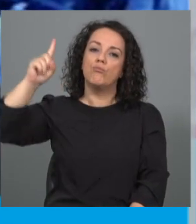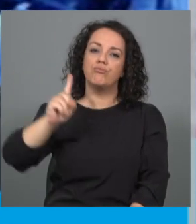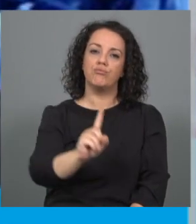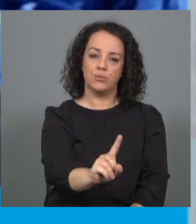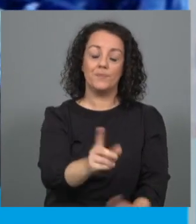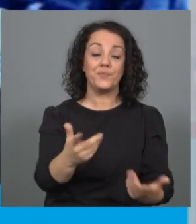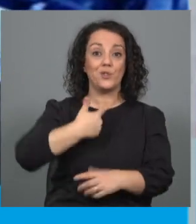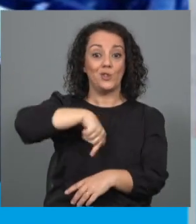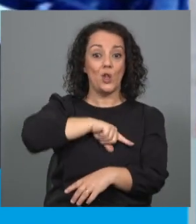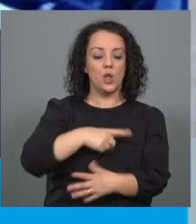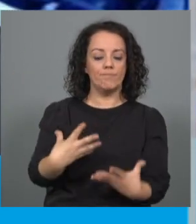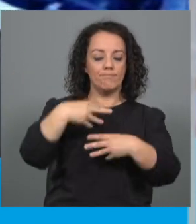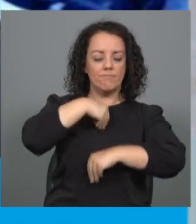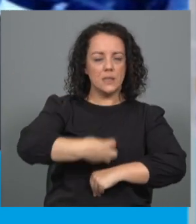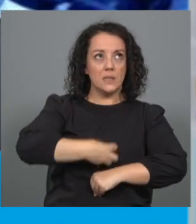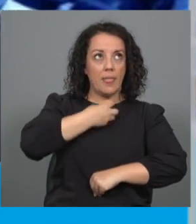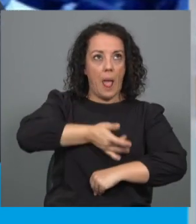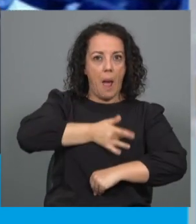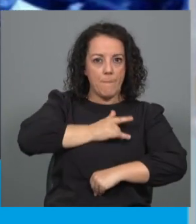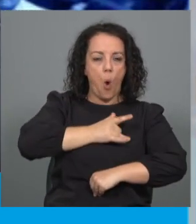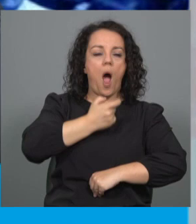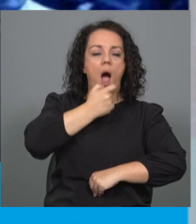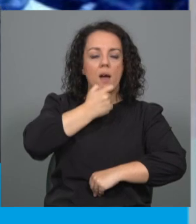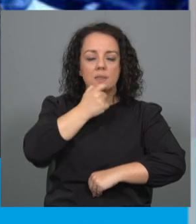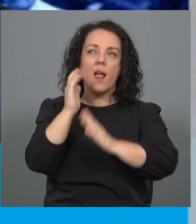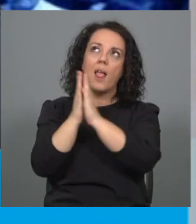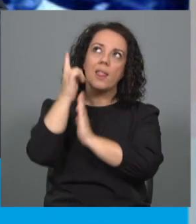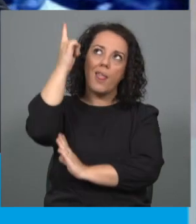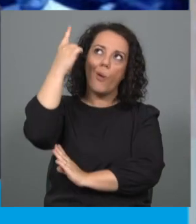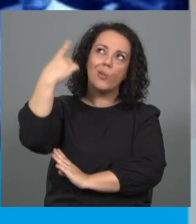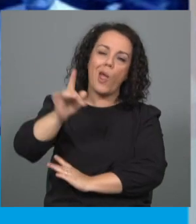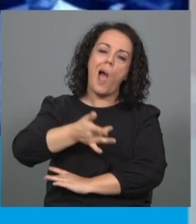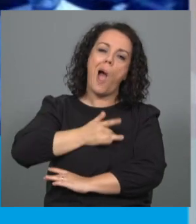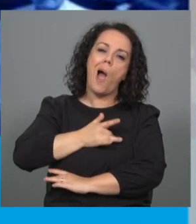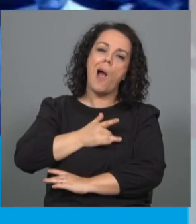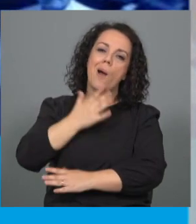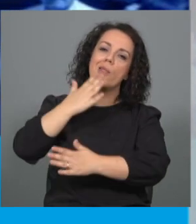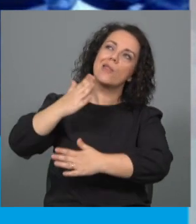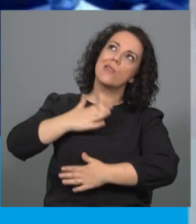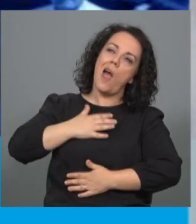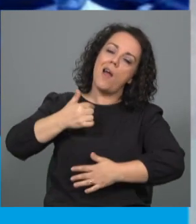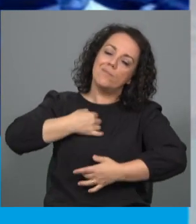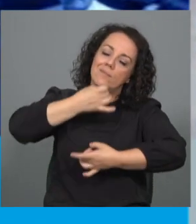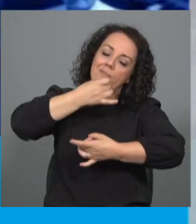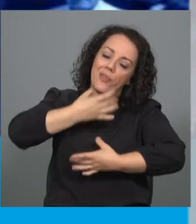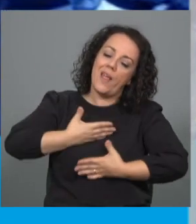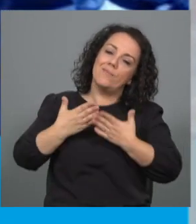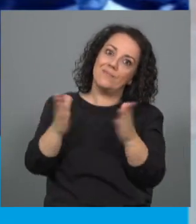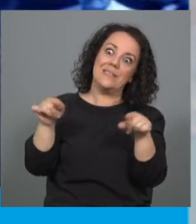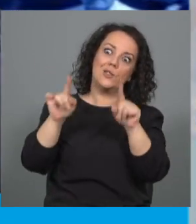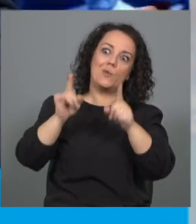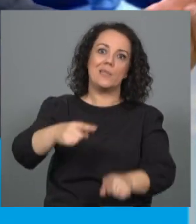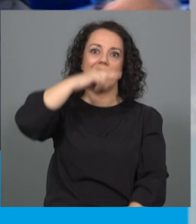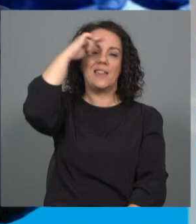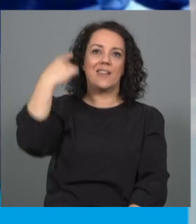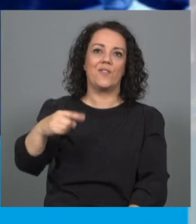e ao próximo, é a experiência de um Deus que nos ama e, portanto, nos deixarmos amar por Deus. E aí começa a nossa dificuldade. É